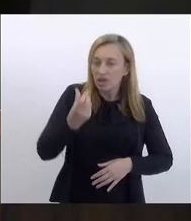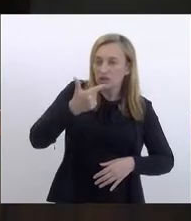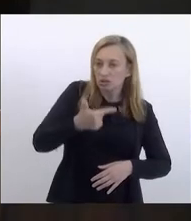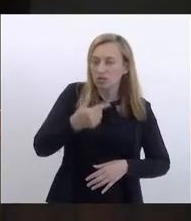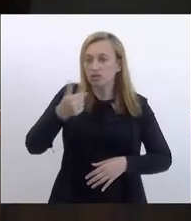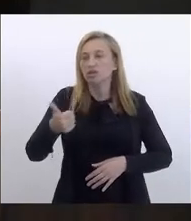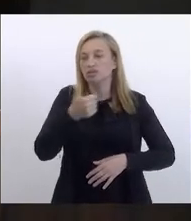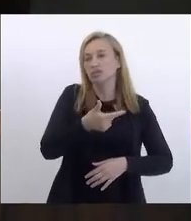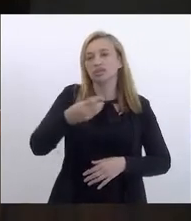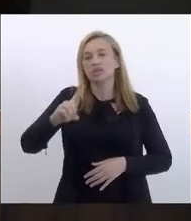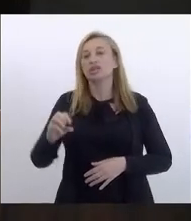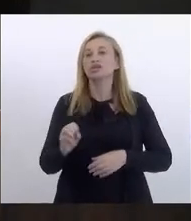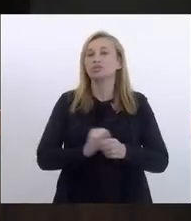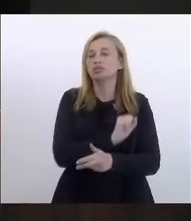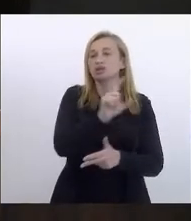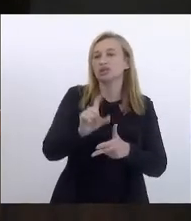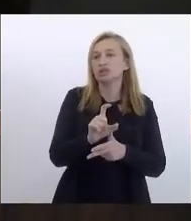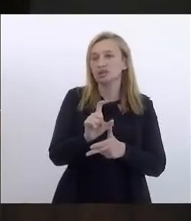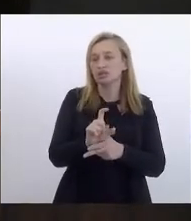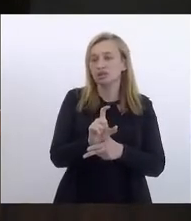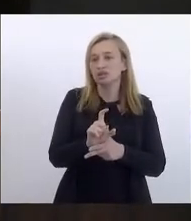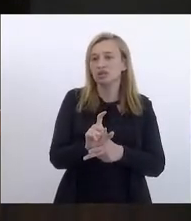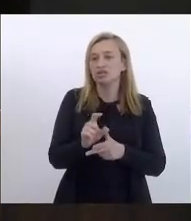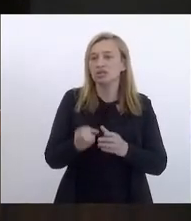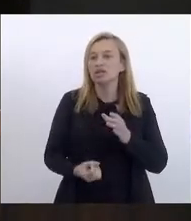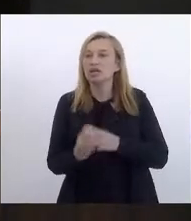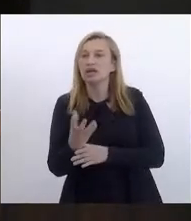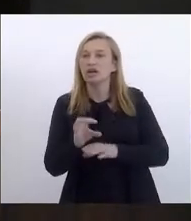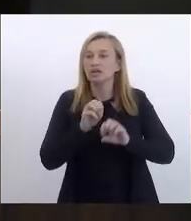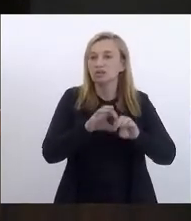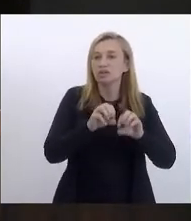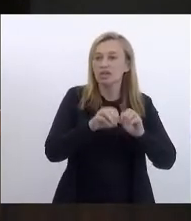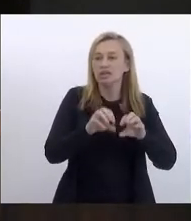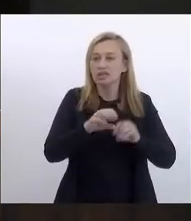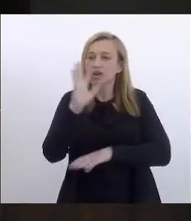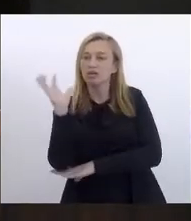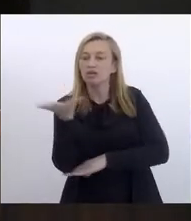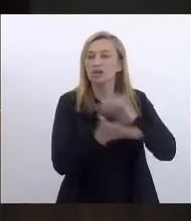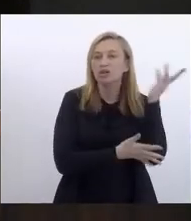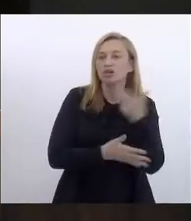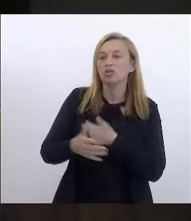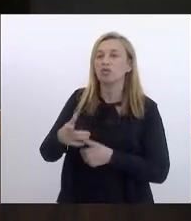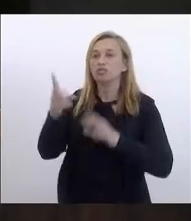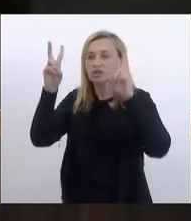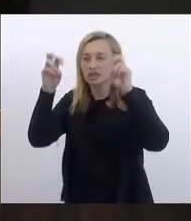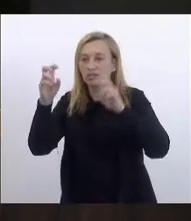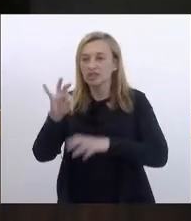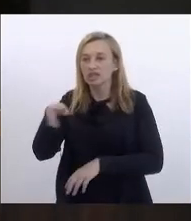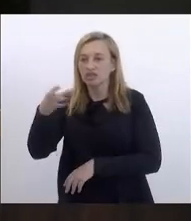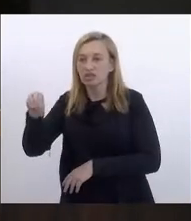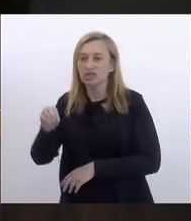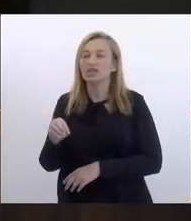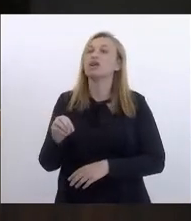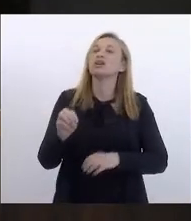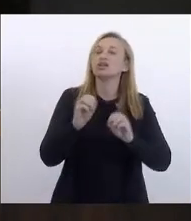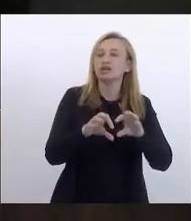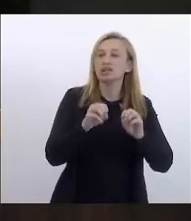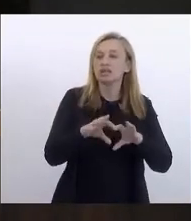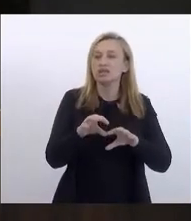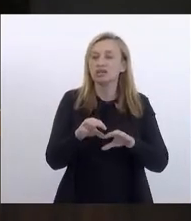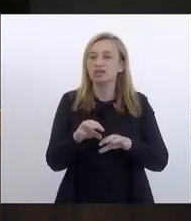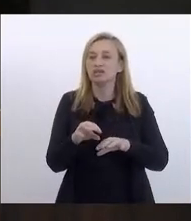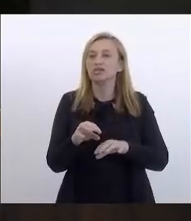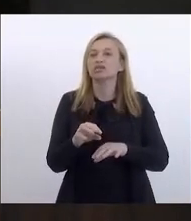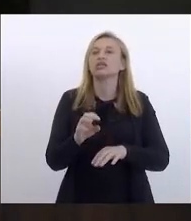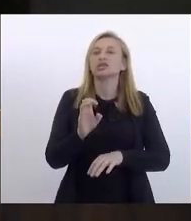Fernandes que autoriza o poder executivo a implantar educação ambiental como tema transversal no currículo da rede estadual de educação na forma que